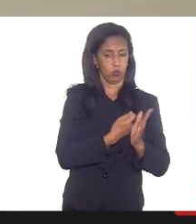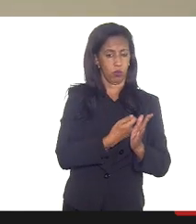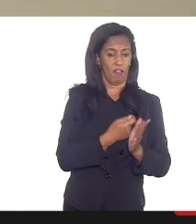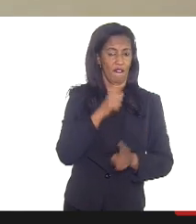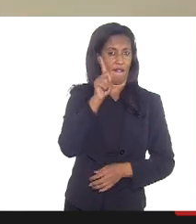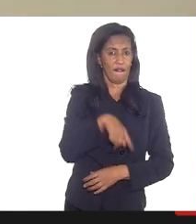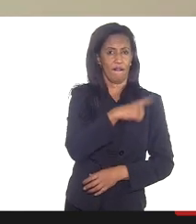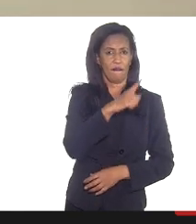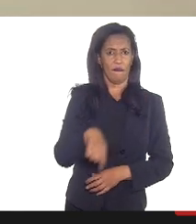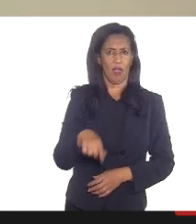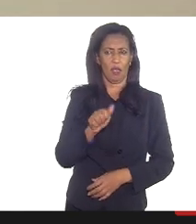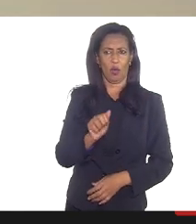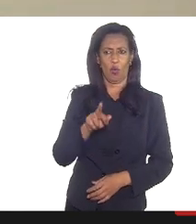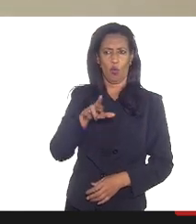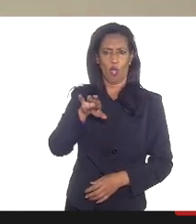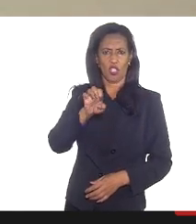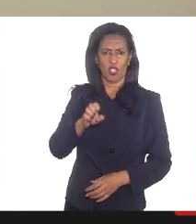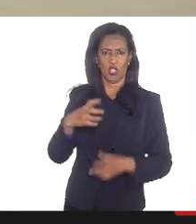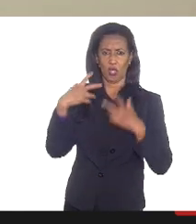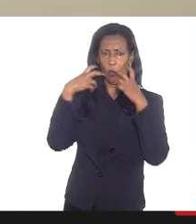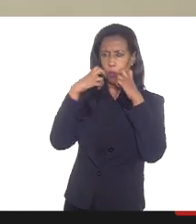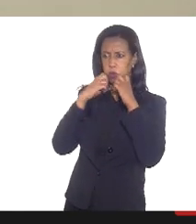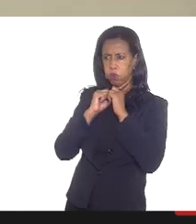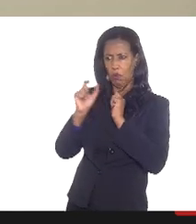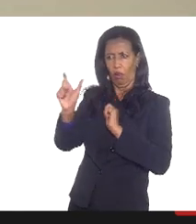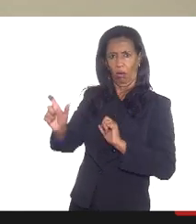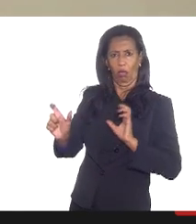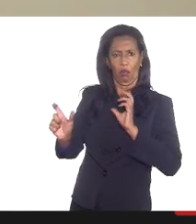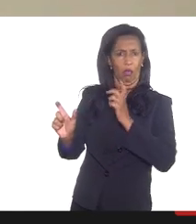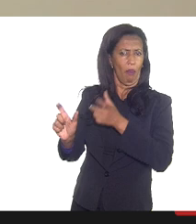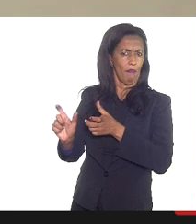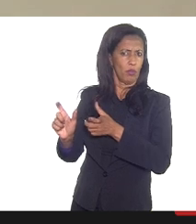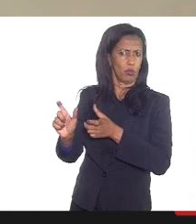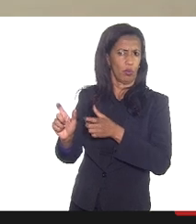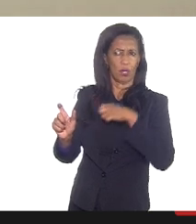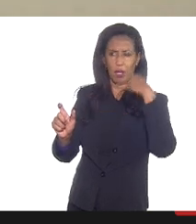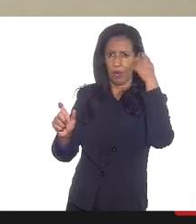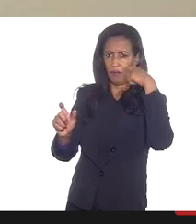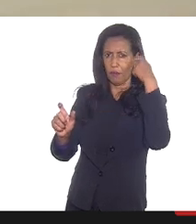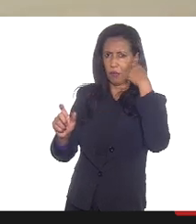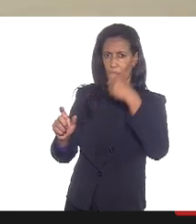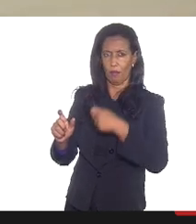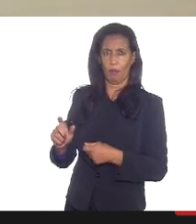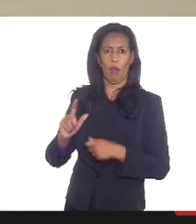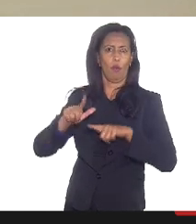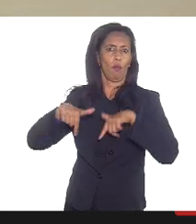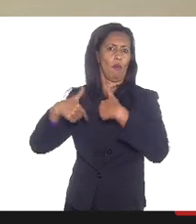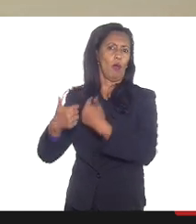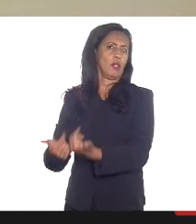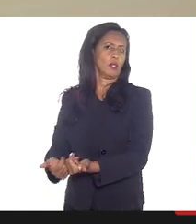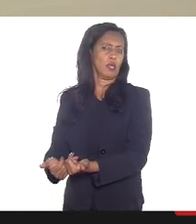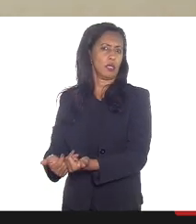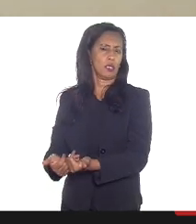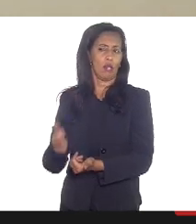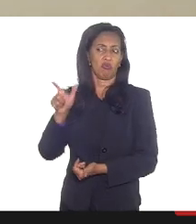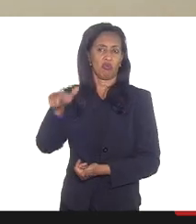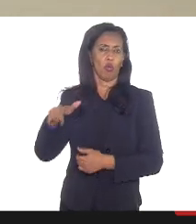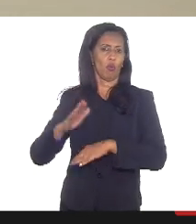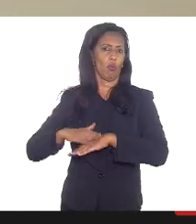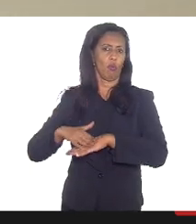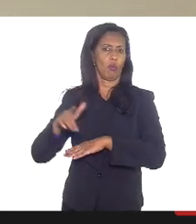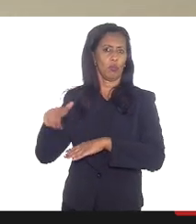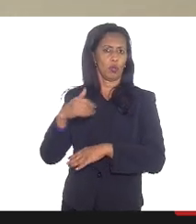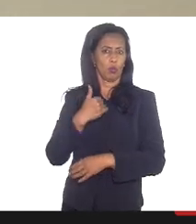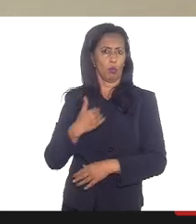veda o agente público a constranger o cidadão que queira filmar uma ação de algum agente público. E